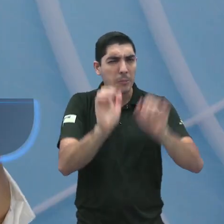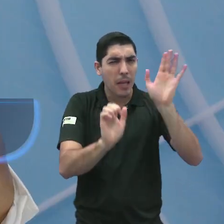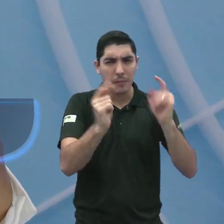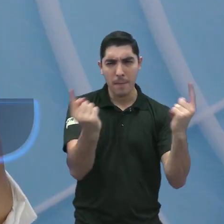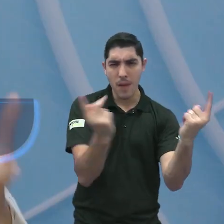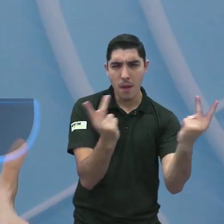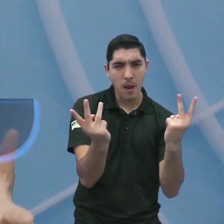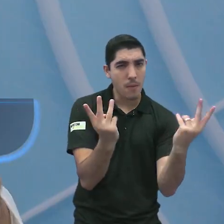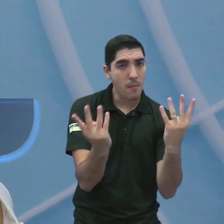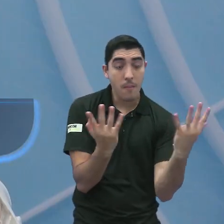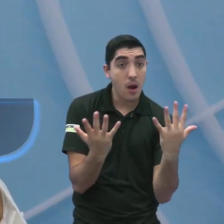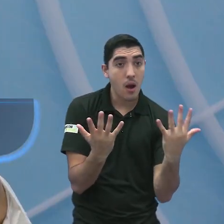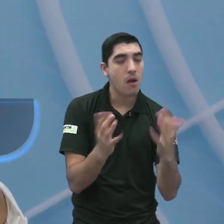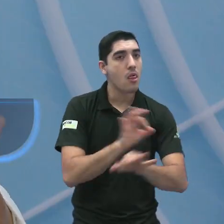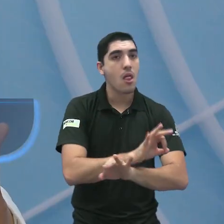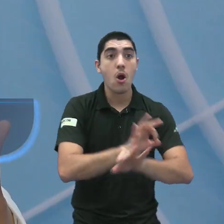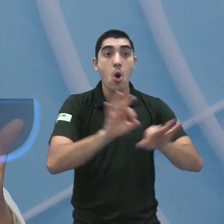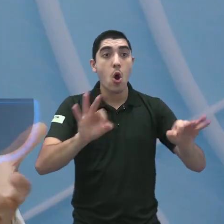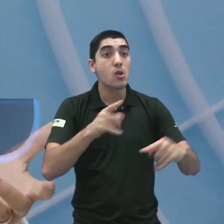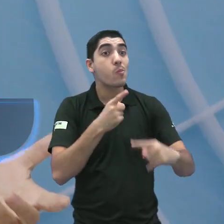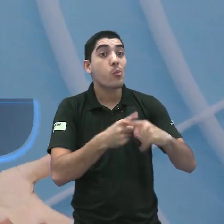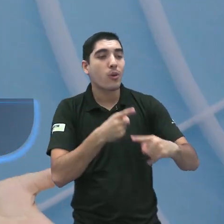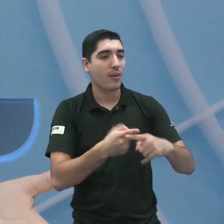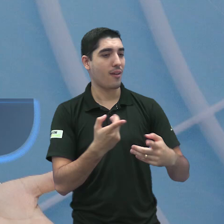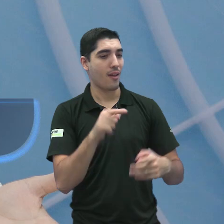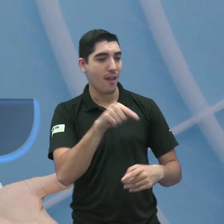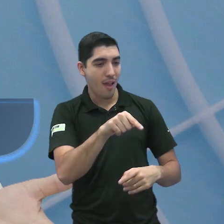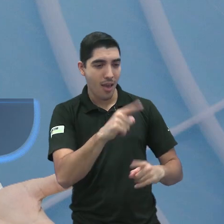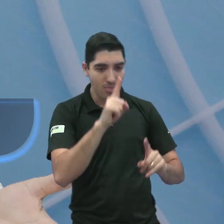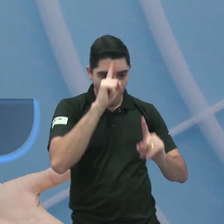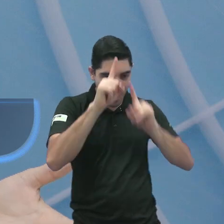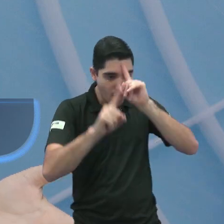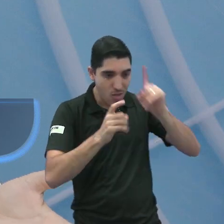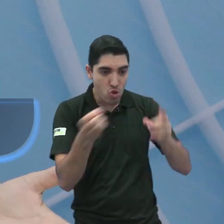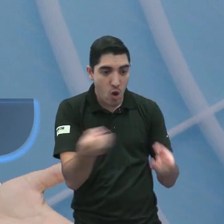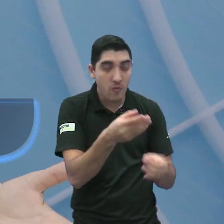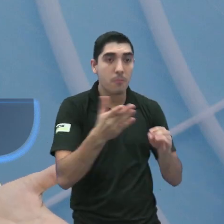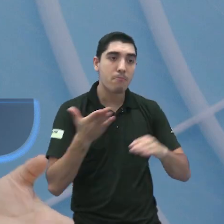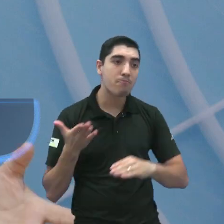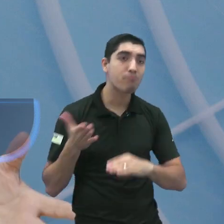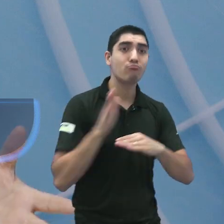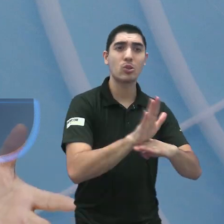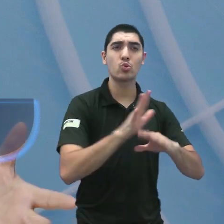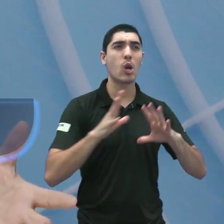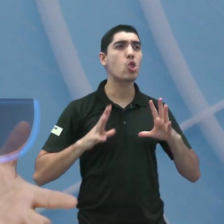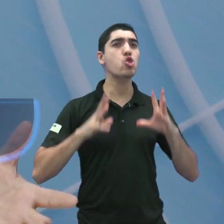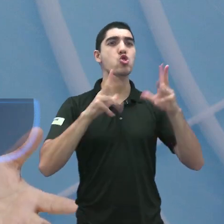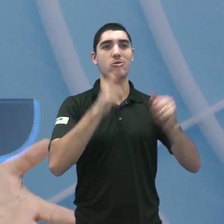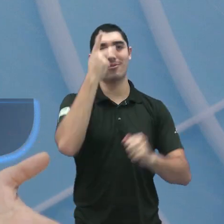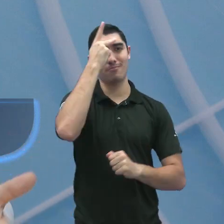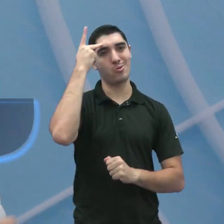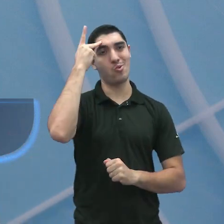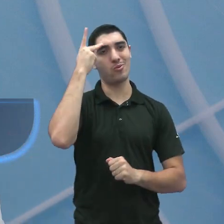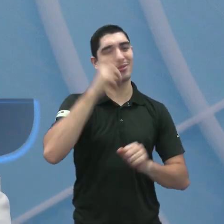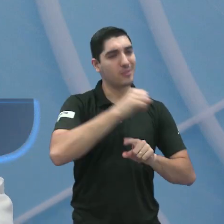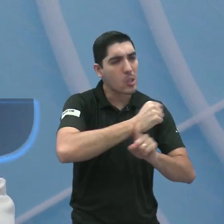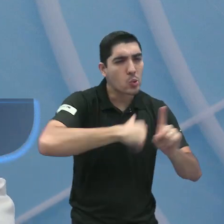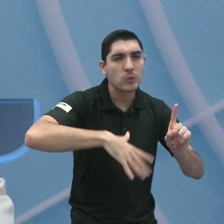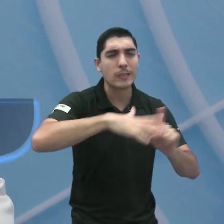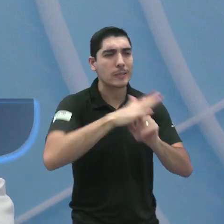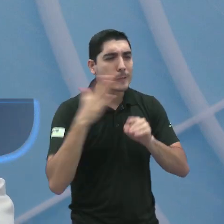ter soluções, inovações que vão ser para o bem comum, para todos, né? Então, é muito benéfica